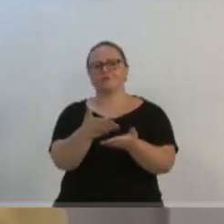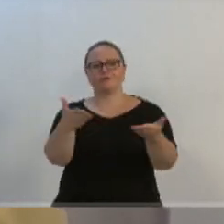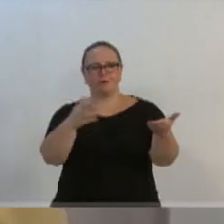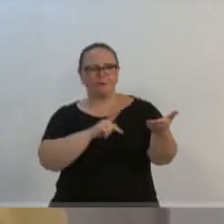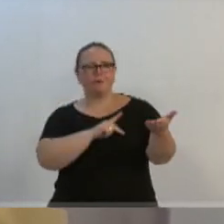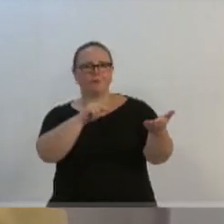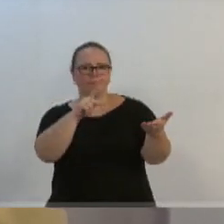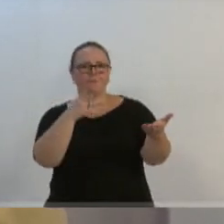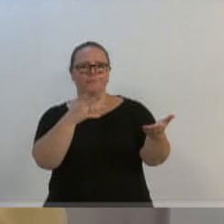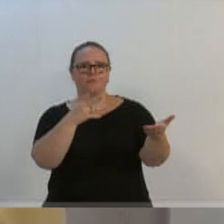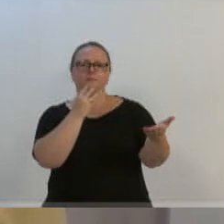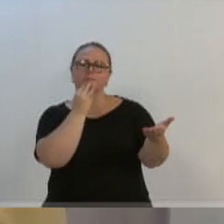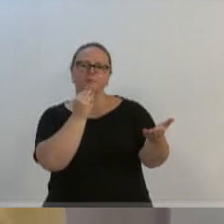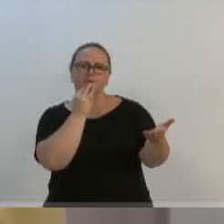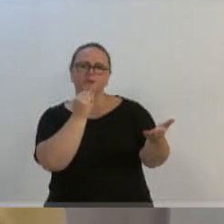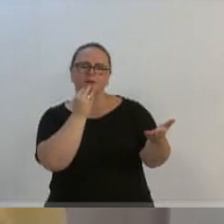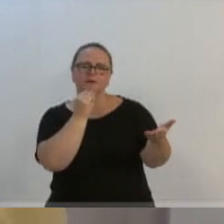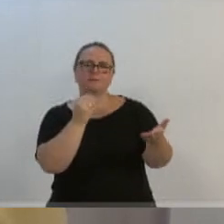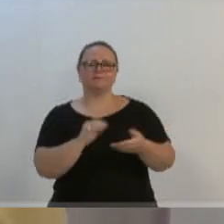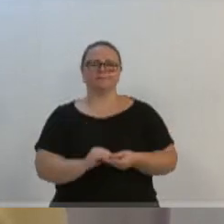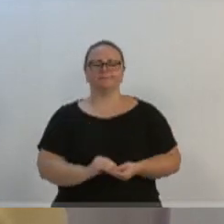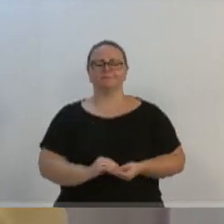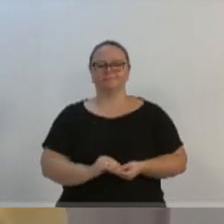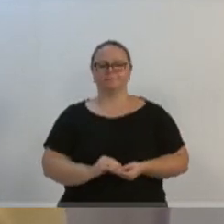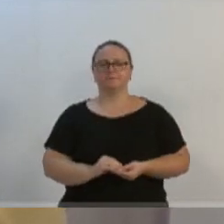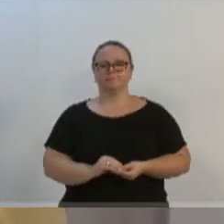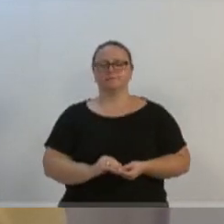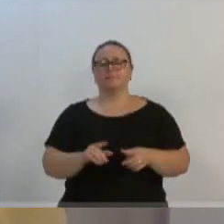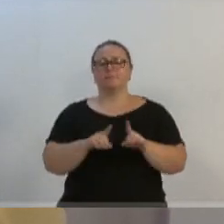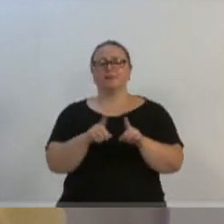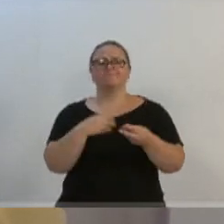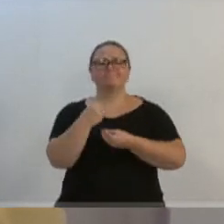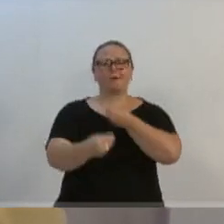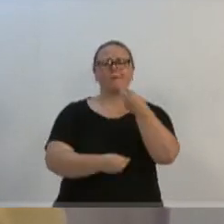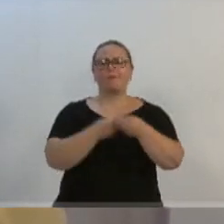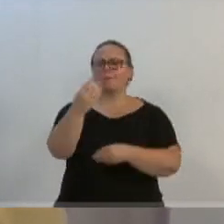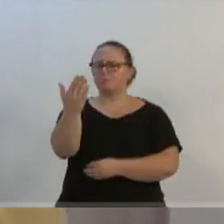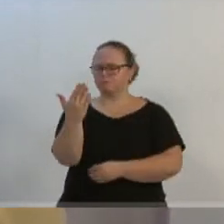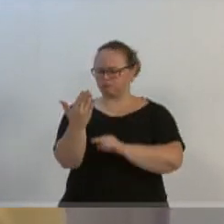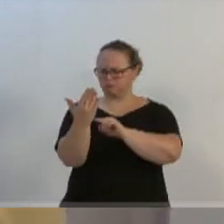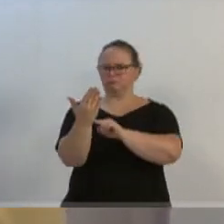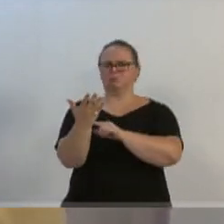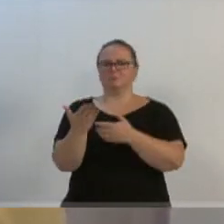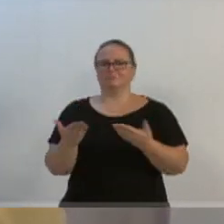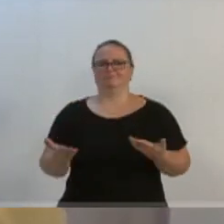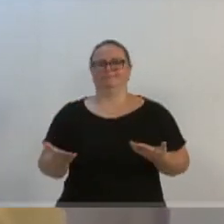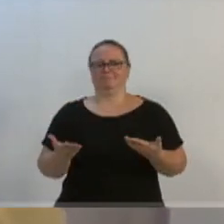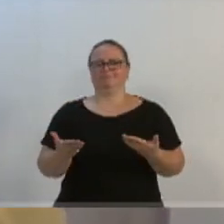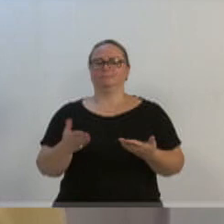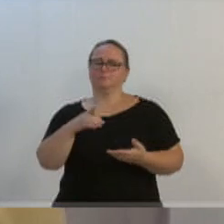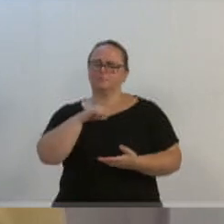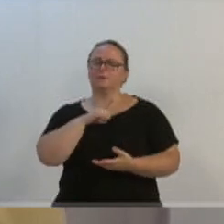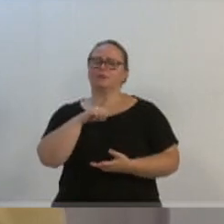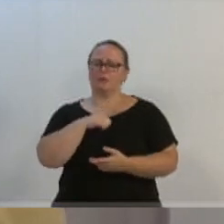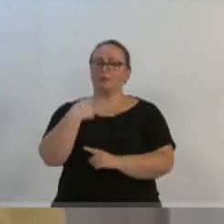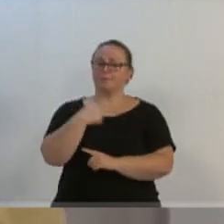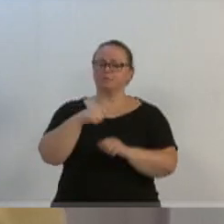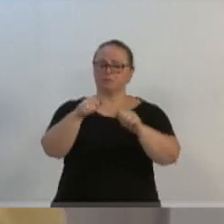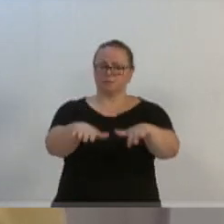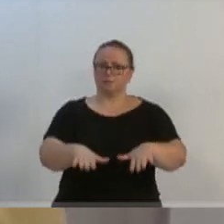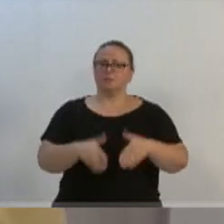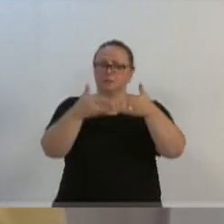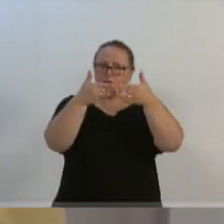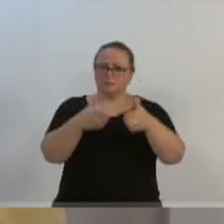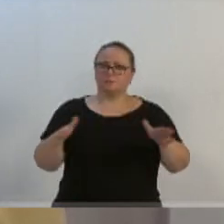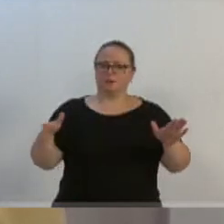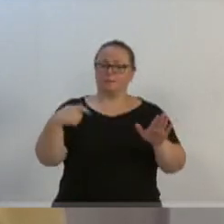presidente Bruno Cunha, que por hora preside essa casa, da forma como ela veio. Realmente, sim, tem a necessidade de fazer uma audiência pública,